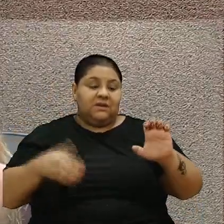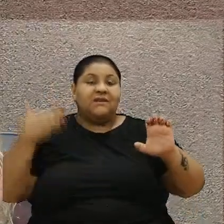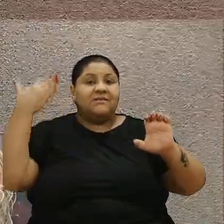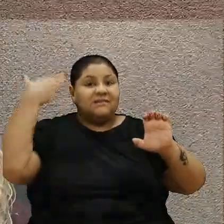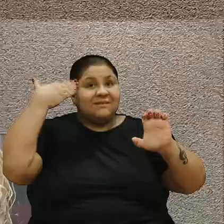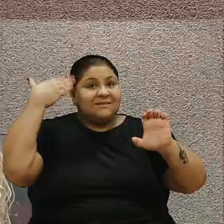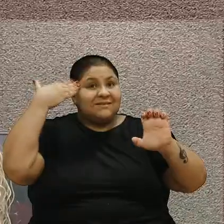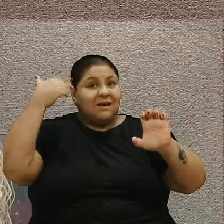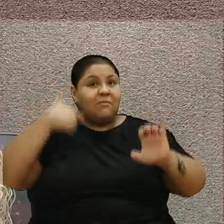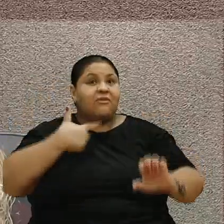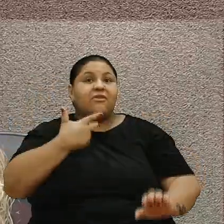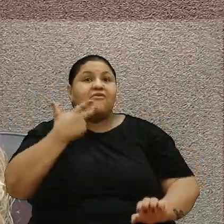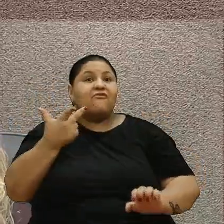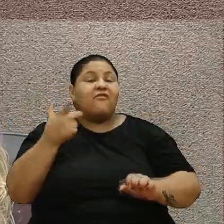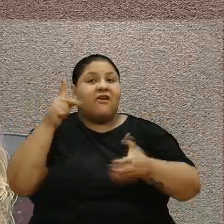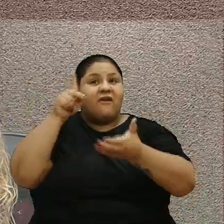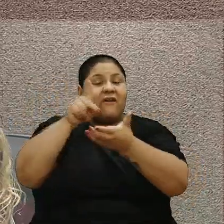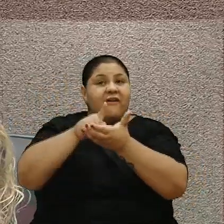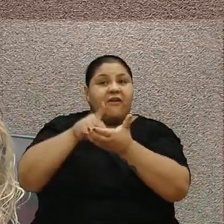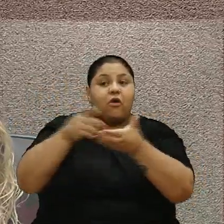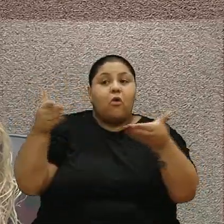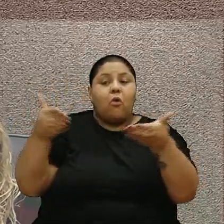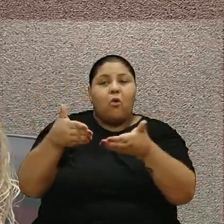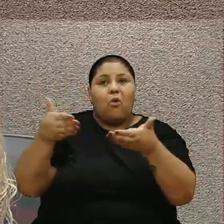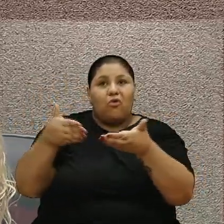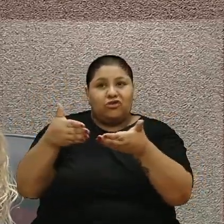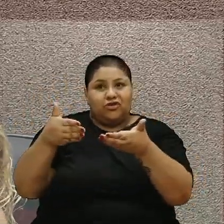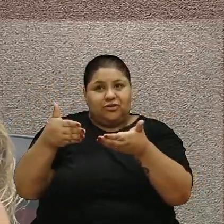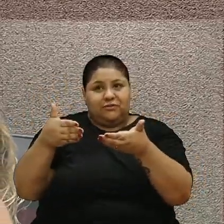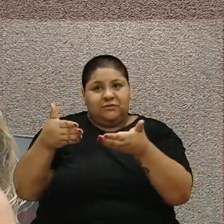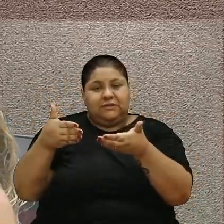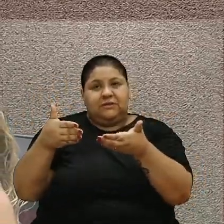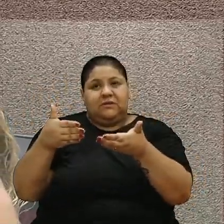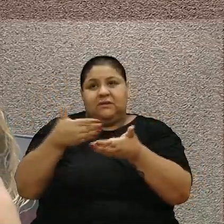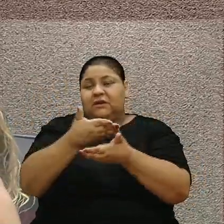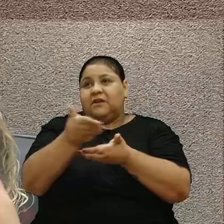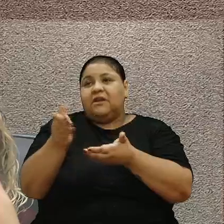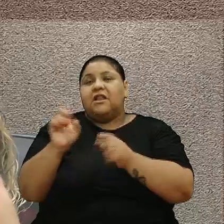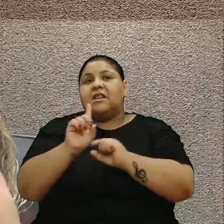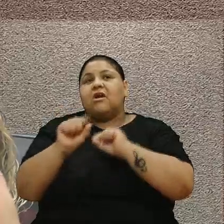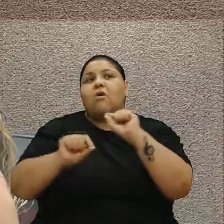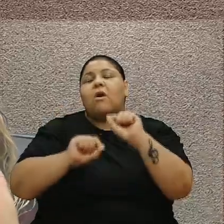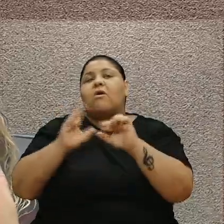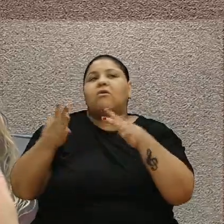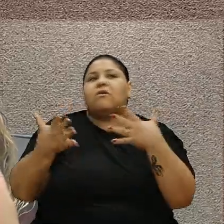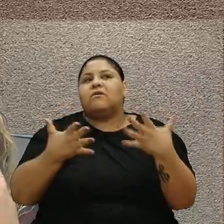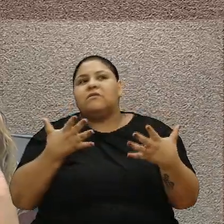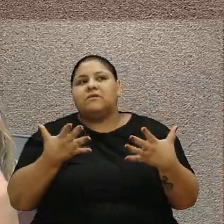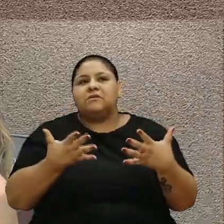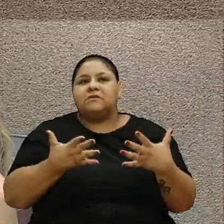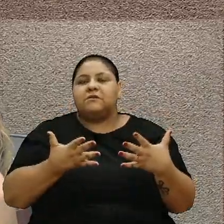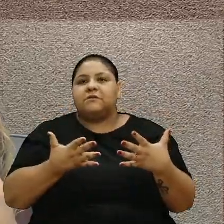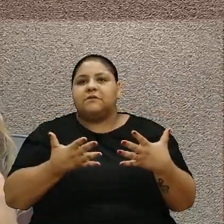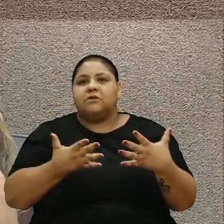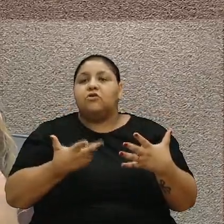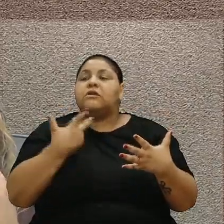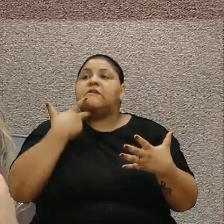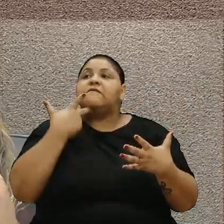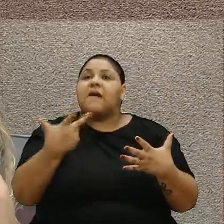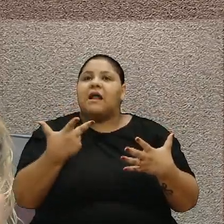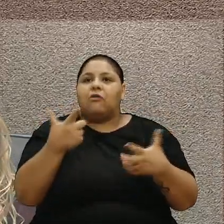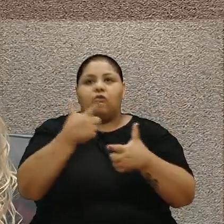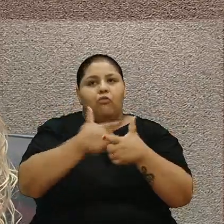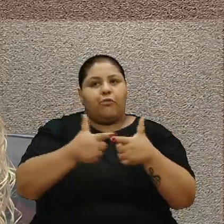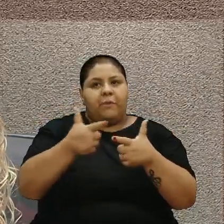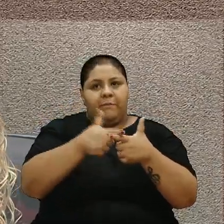sabem. Que a questão hoje em dia, senhoras e senhores, não é o que se fala o